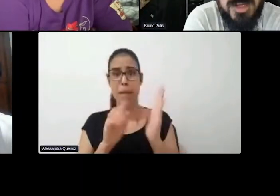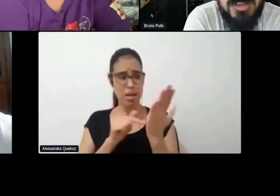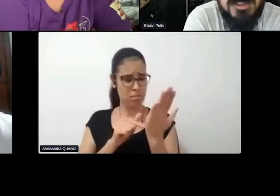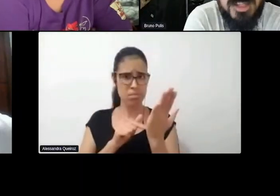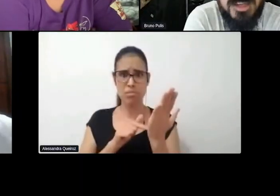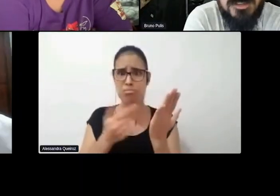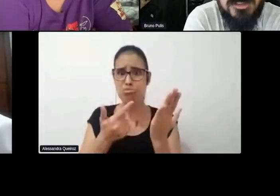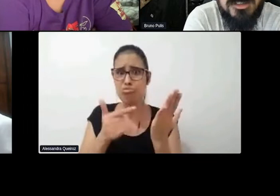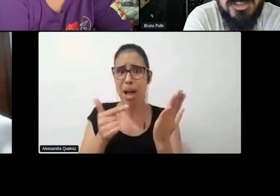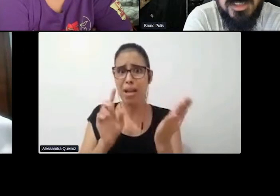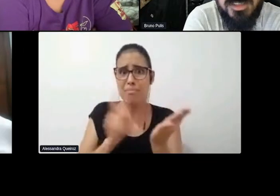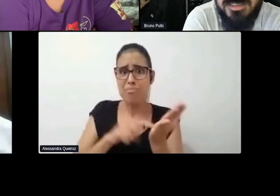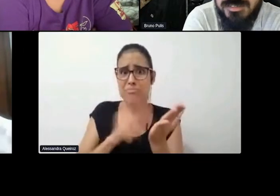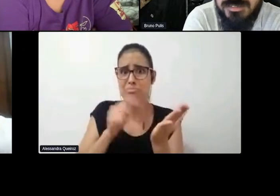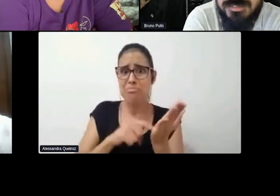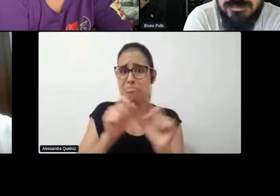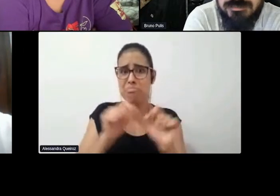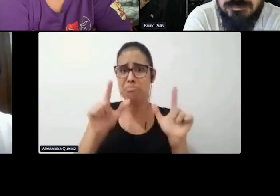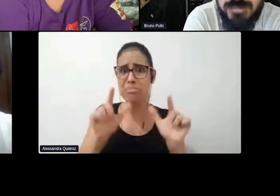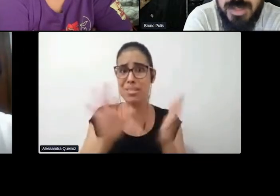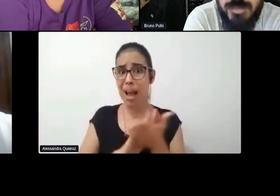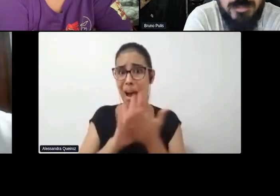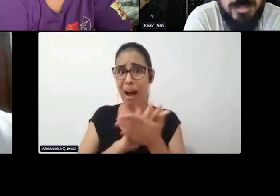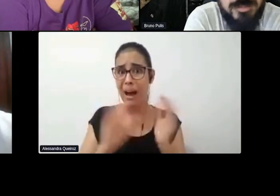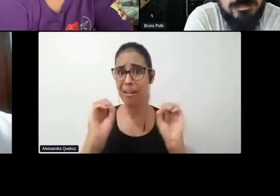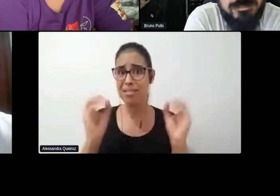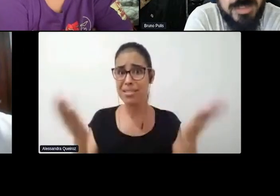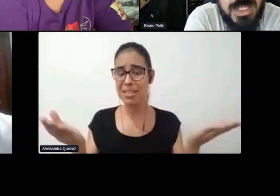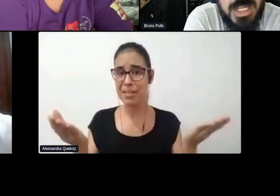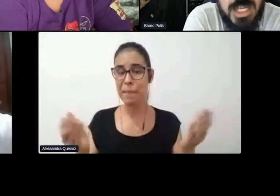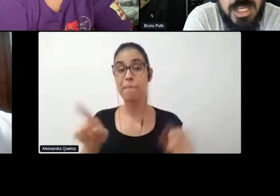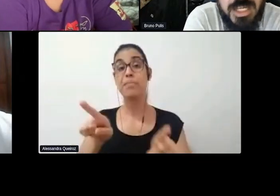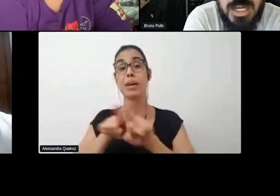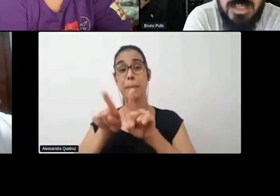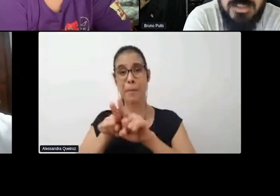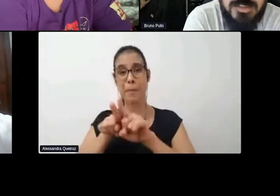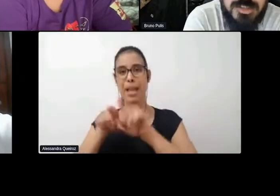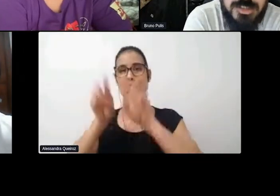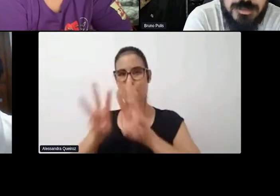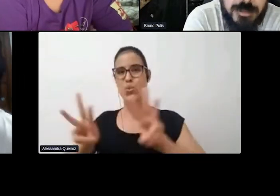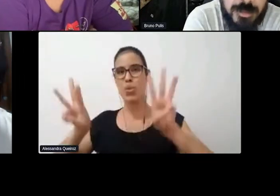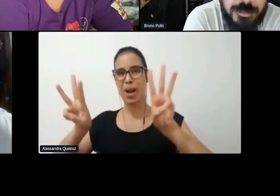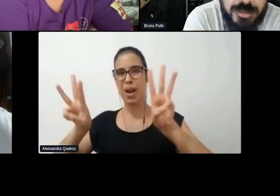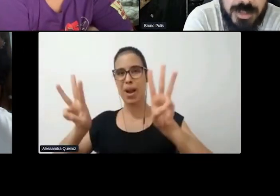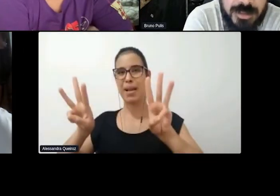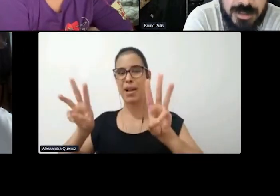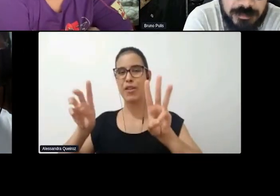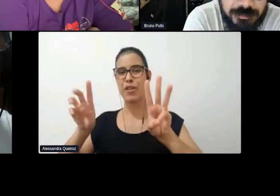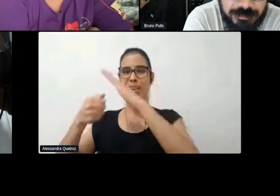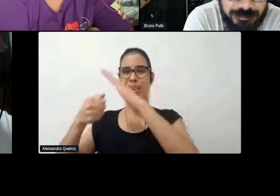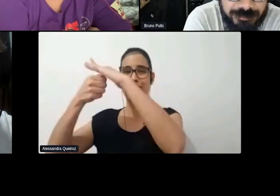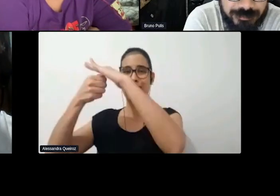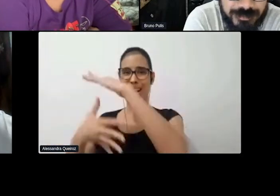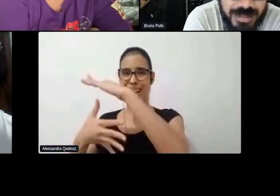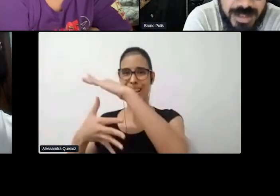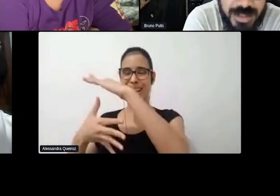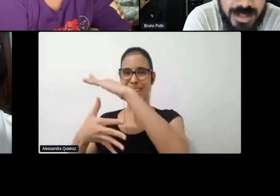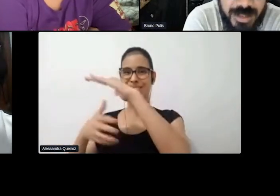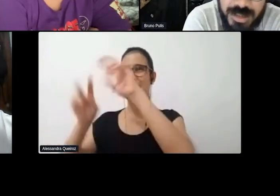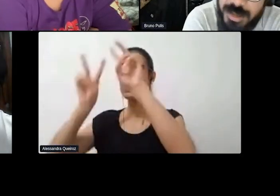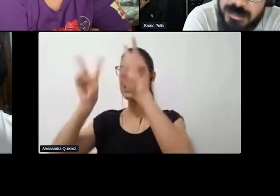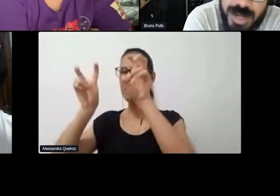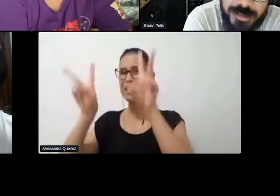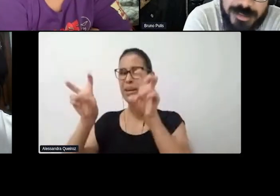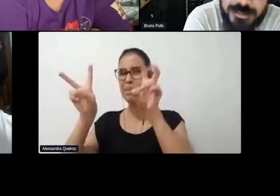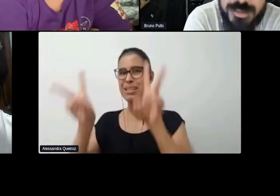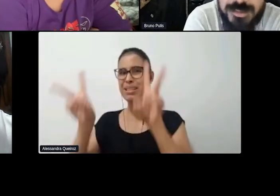erros mais clássicos que você tem na web, hierarquia de título mal definida